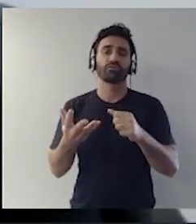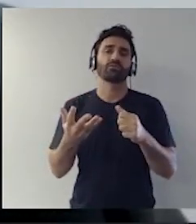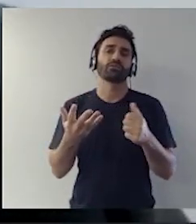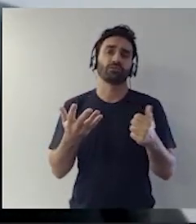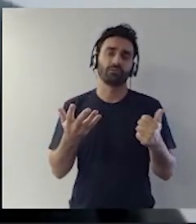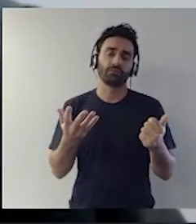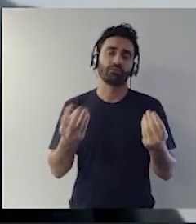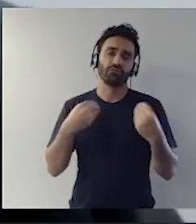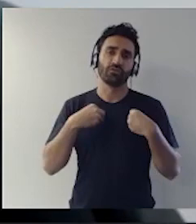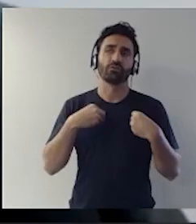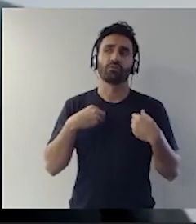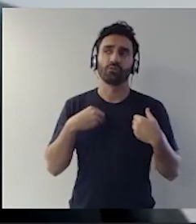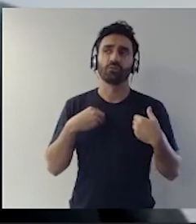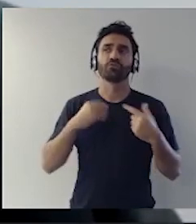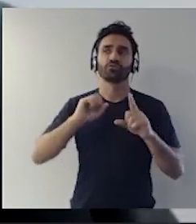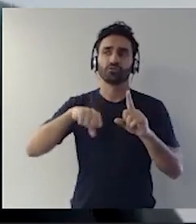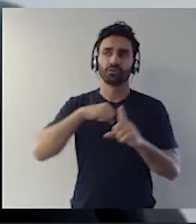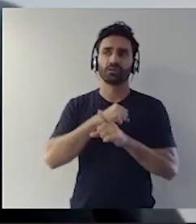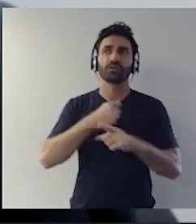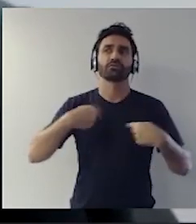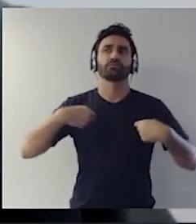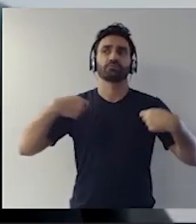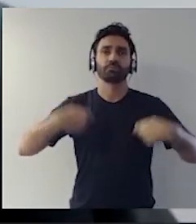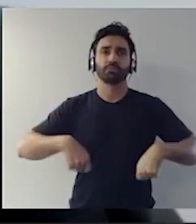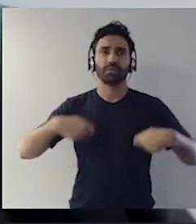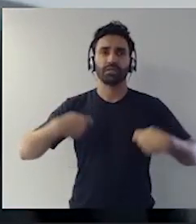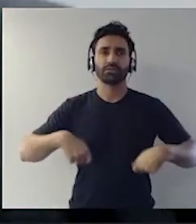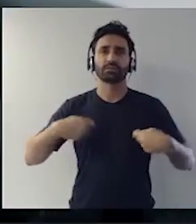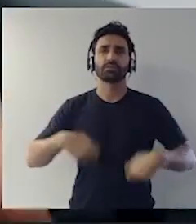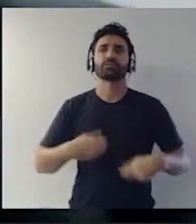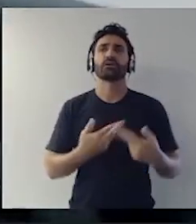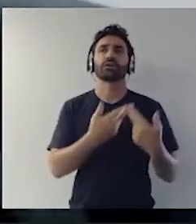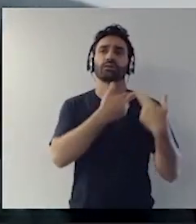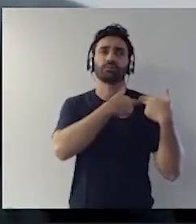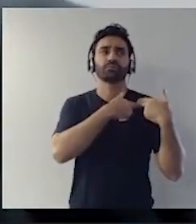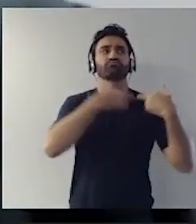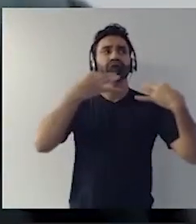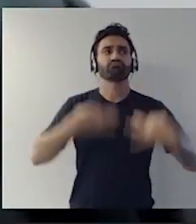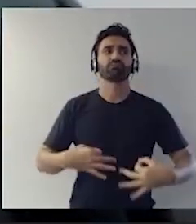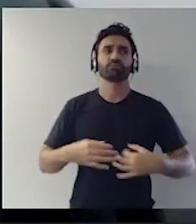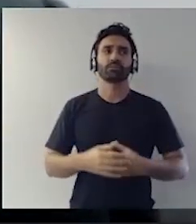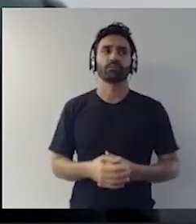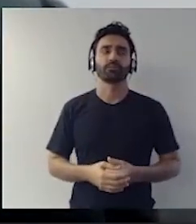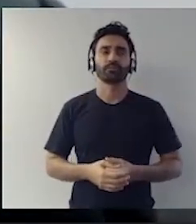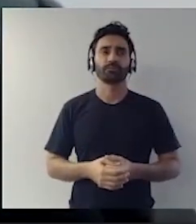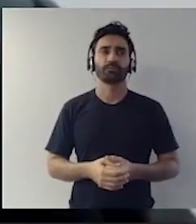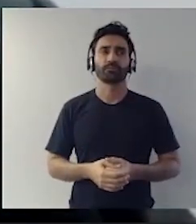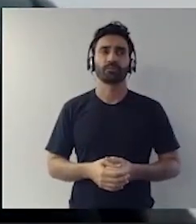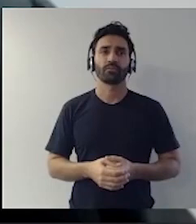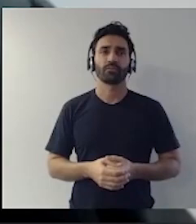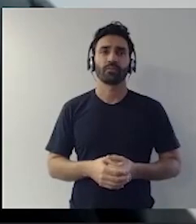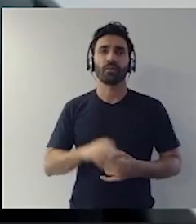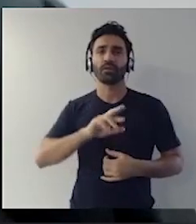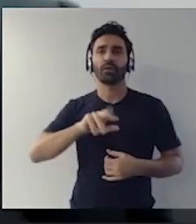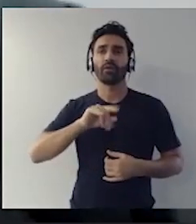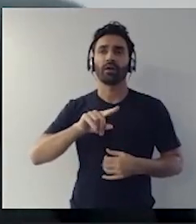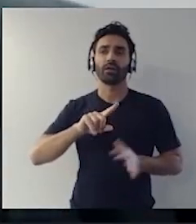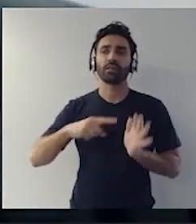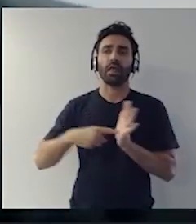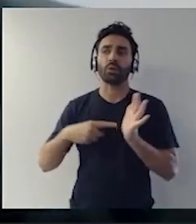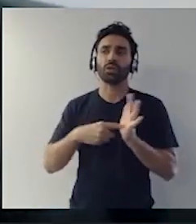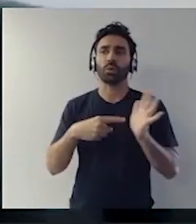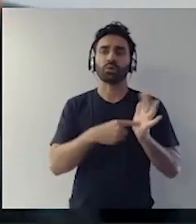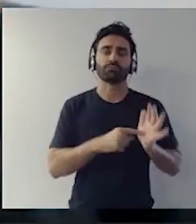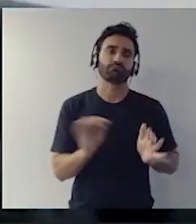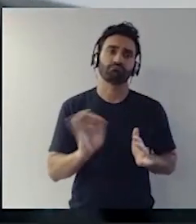frente, à prova. A sociedade precisa ser chamada à sua responsabilidade no debate. Não o controle denuncista, mas o